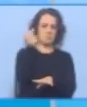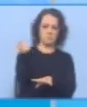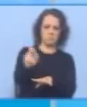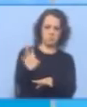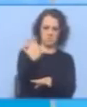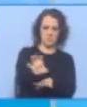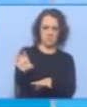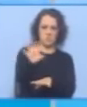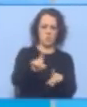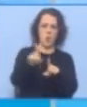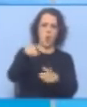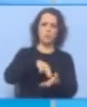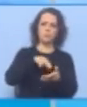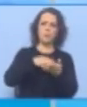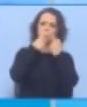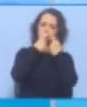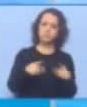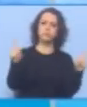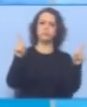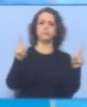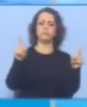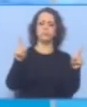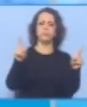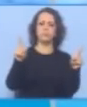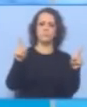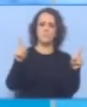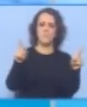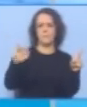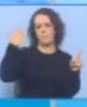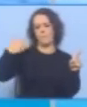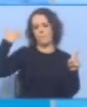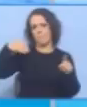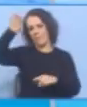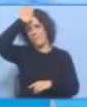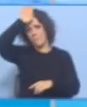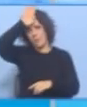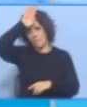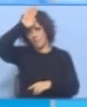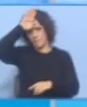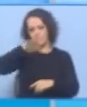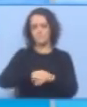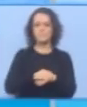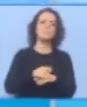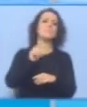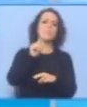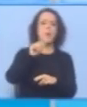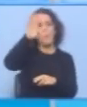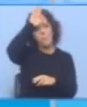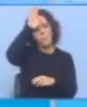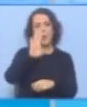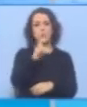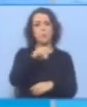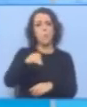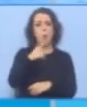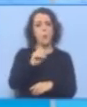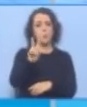facto uma posição diferente daquela que foi assumida por outros Papas. Não recentemente também o Papa João Paulo